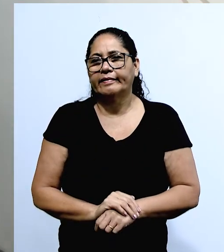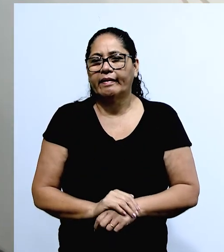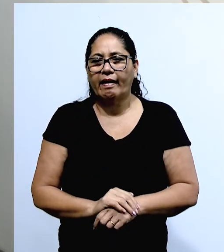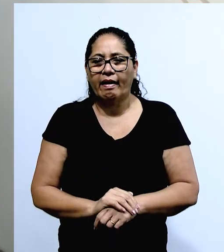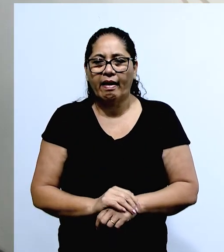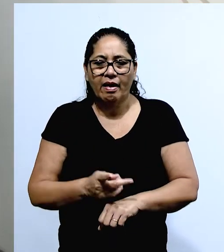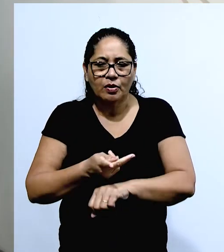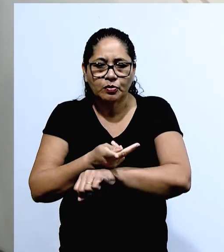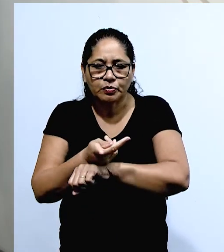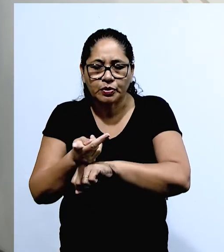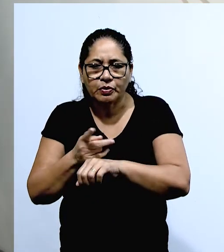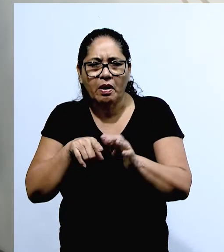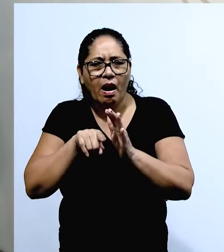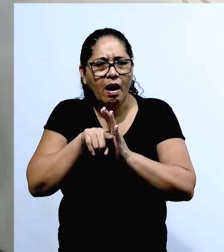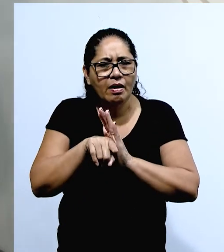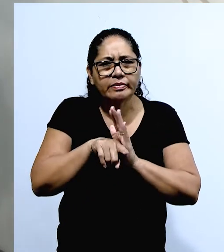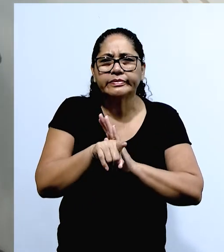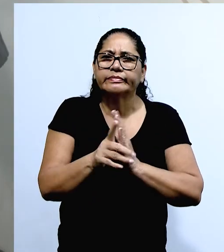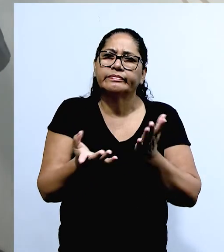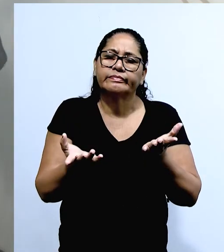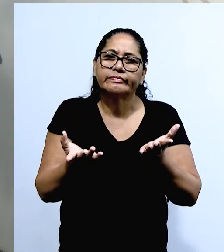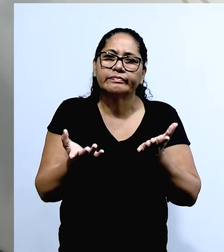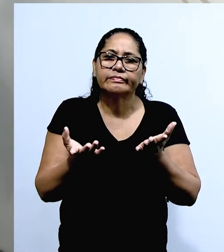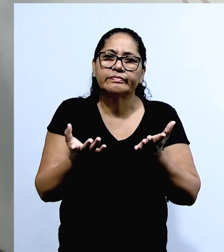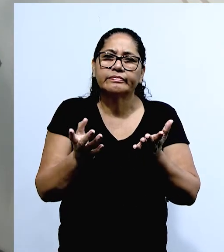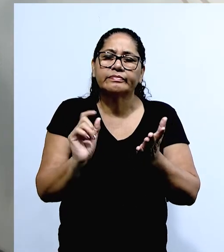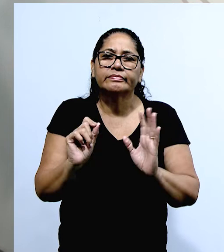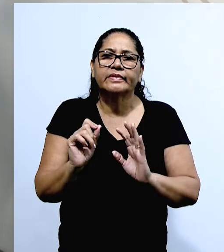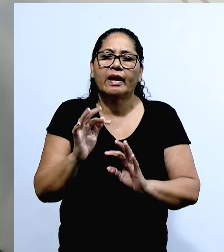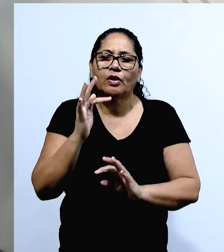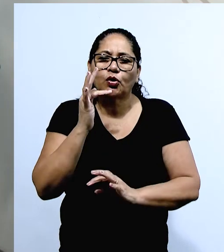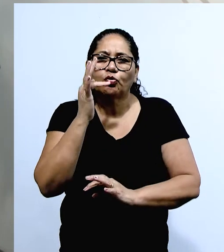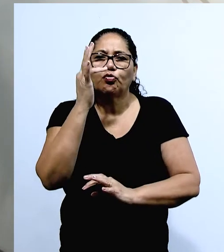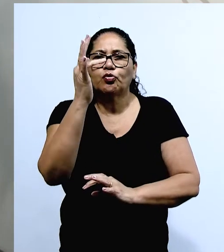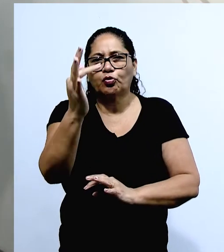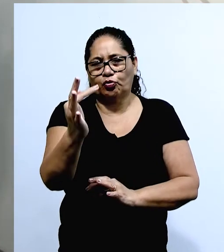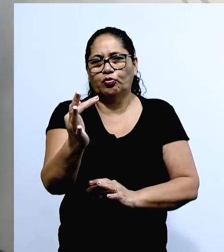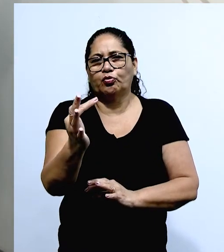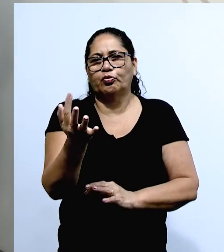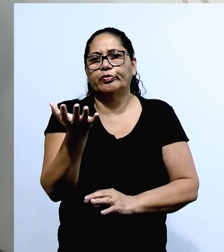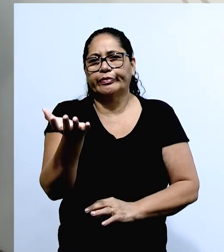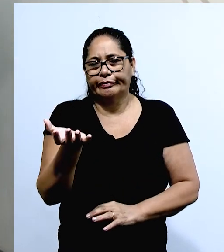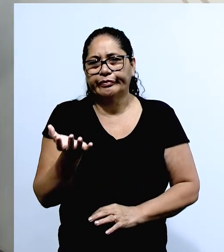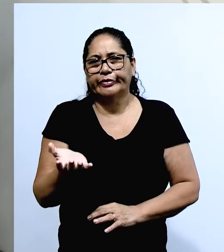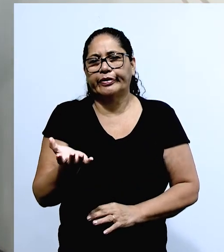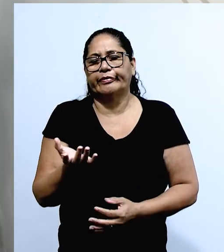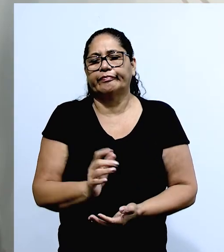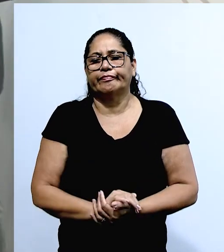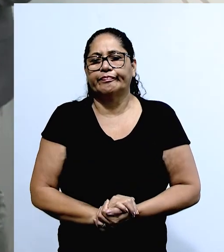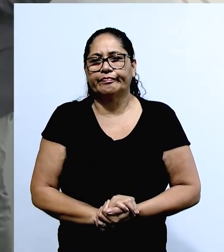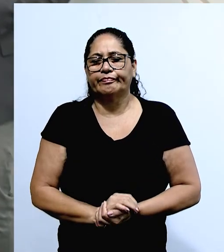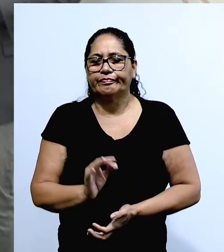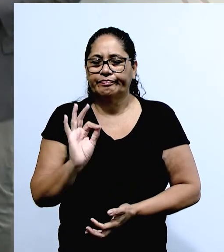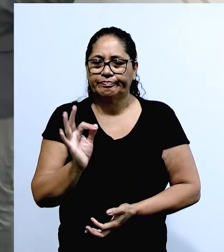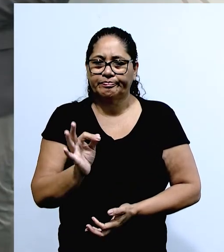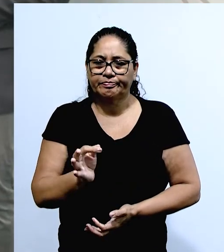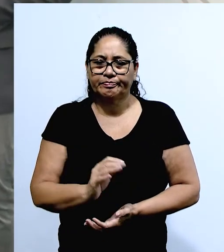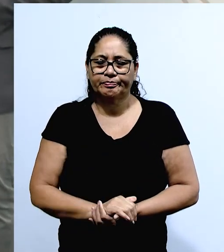desse patamar, que é a visão atual, para a visão de futuro desejada. Perfeito?